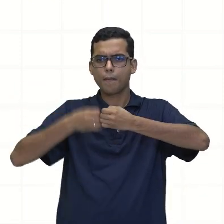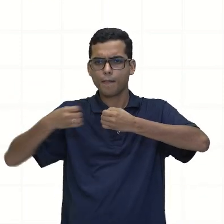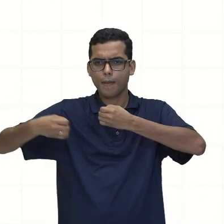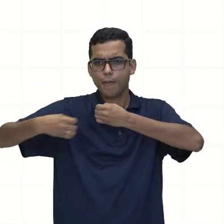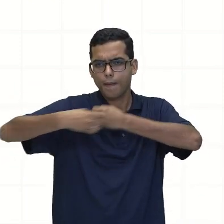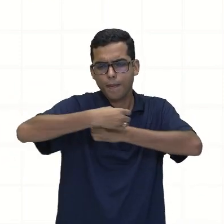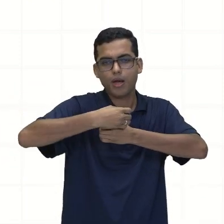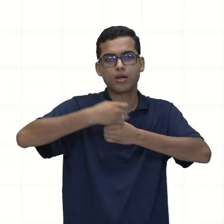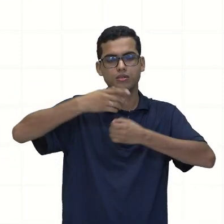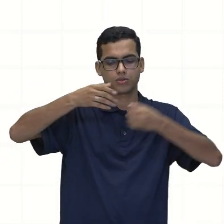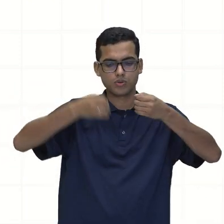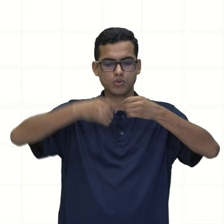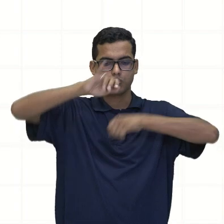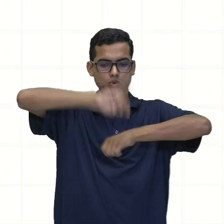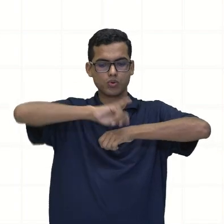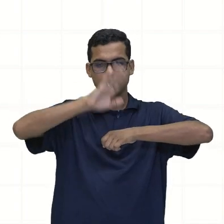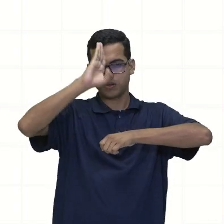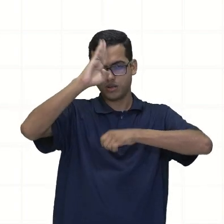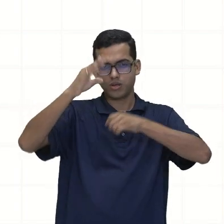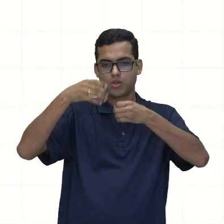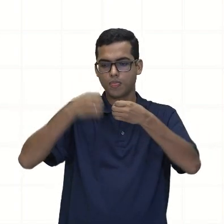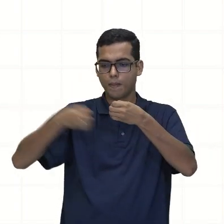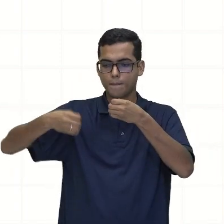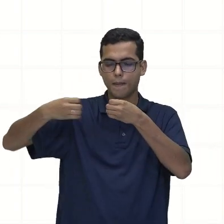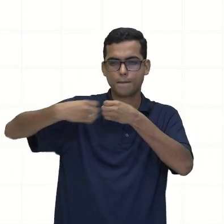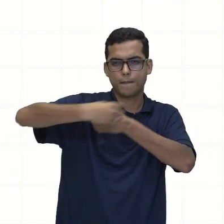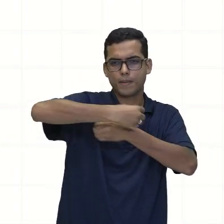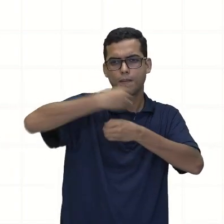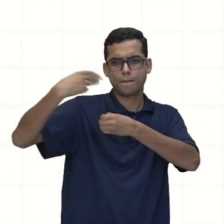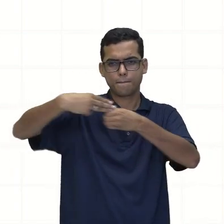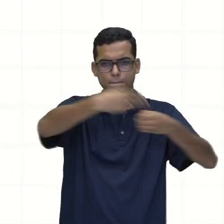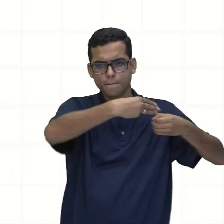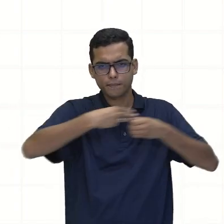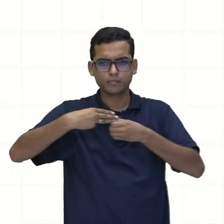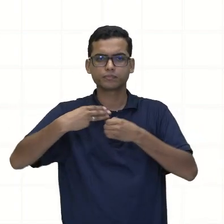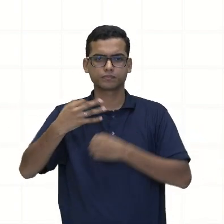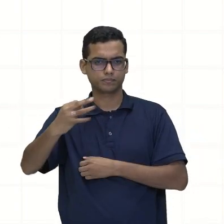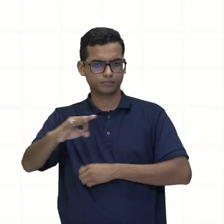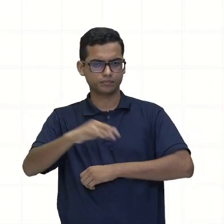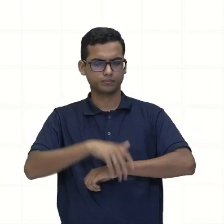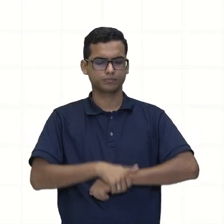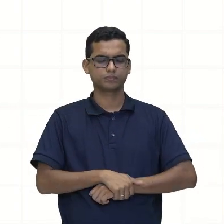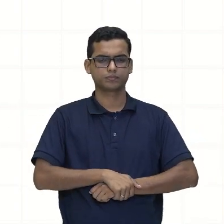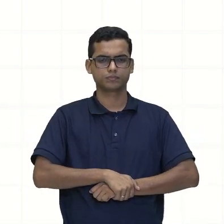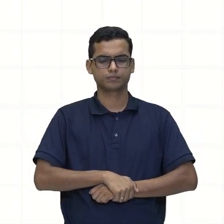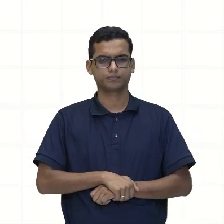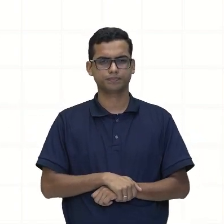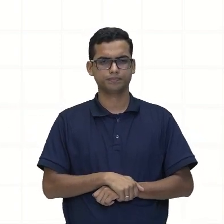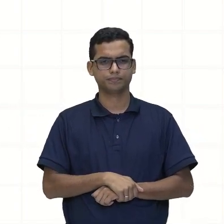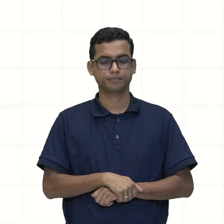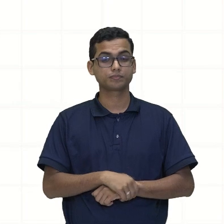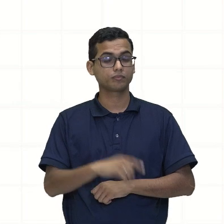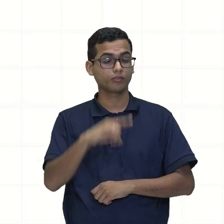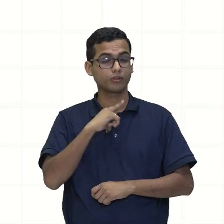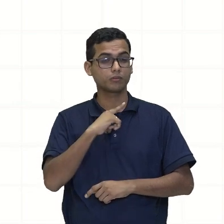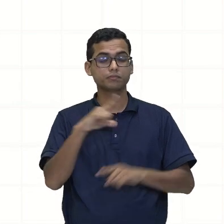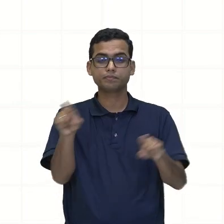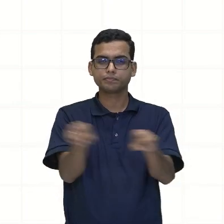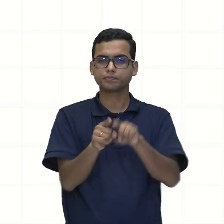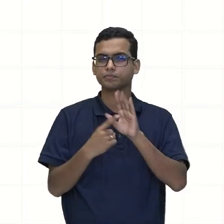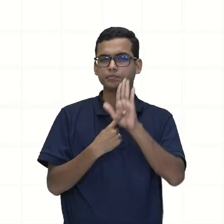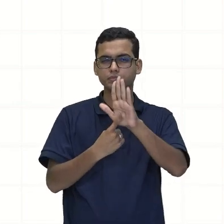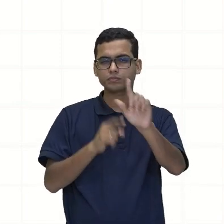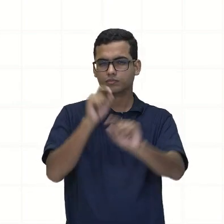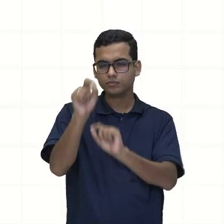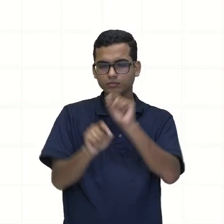cidade central, né, formando aí regiões metropolitanas. E aí a gente dá destaque aqui para